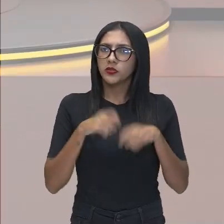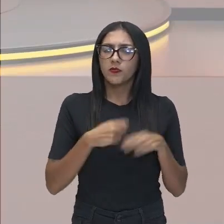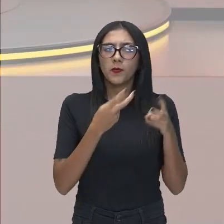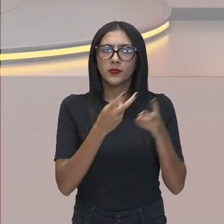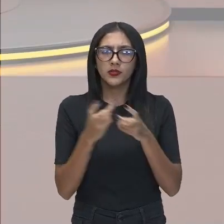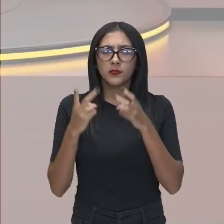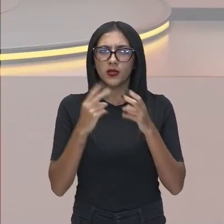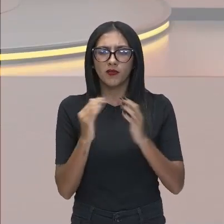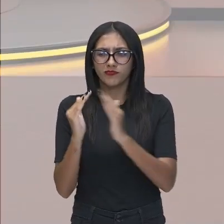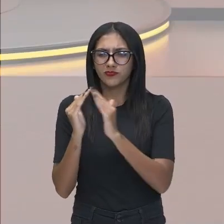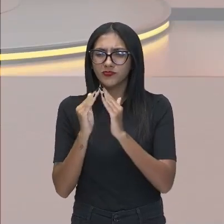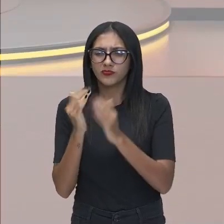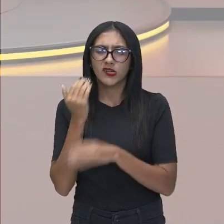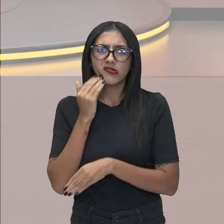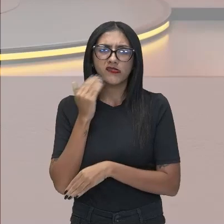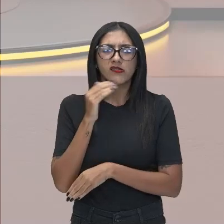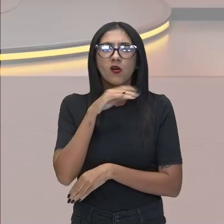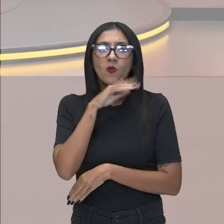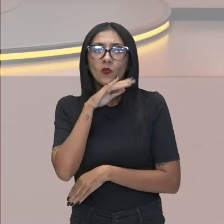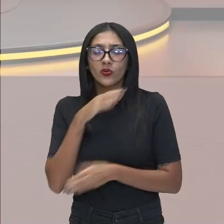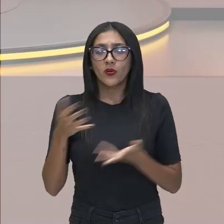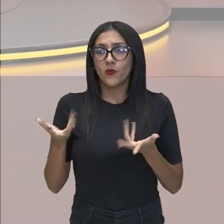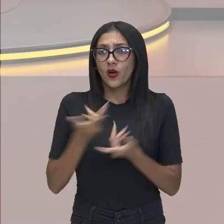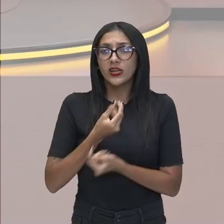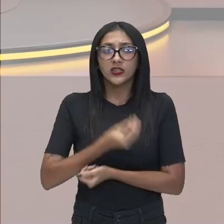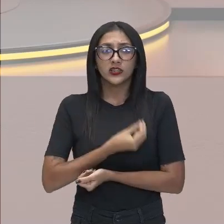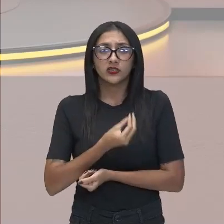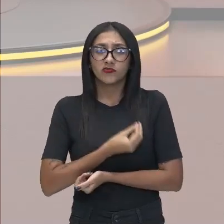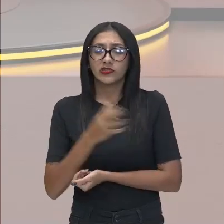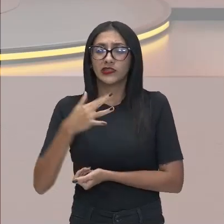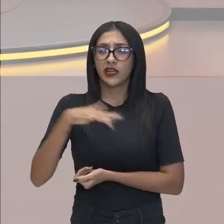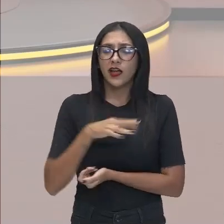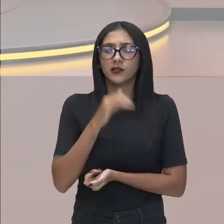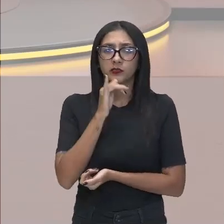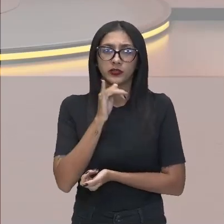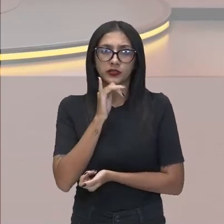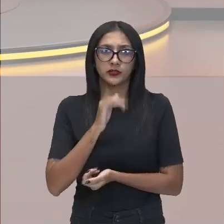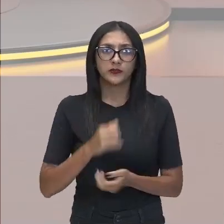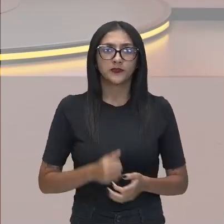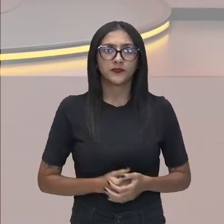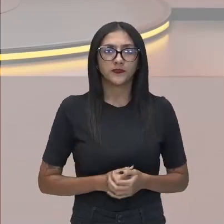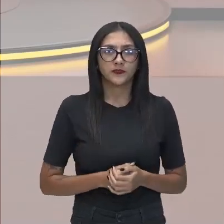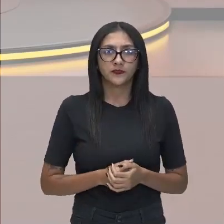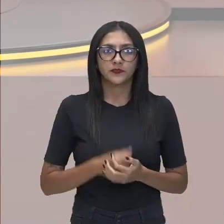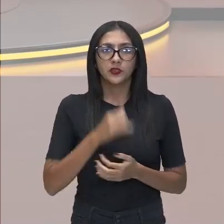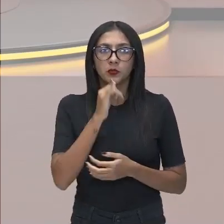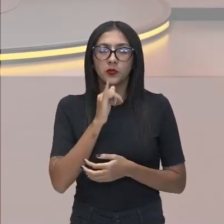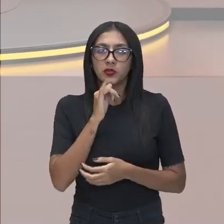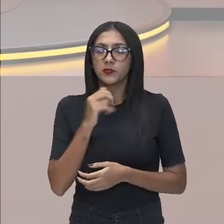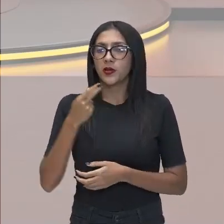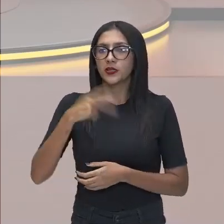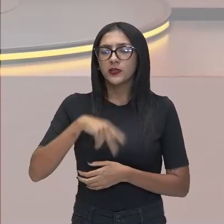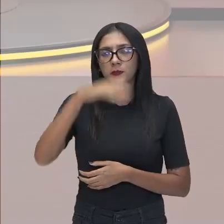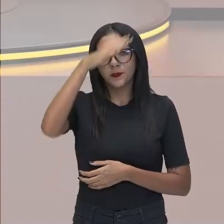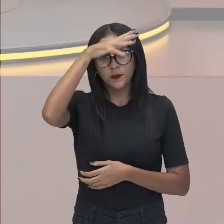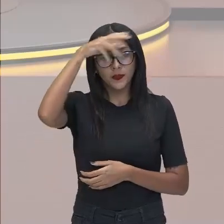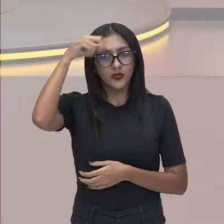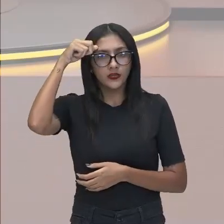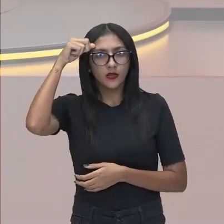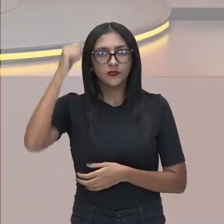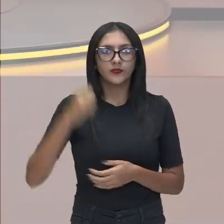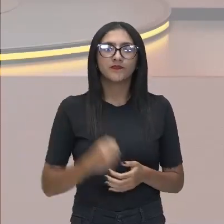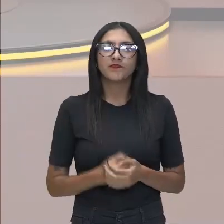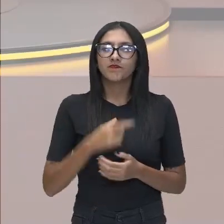vida em algumas áreas periféricas. Por exemplo, nós podemos citar na cidade de Manaus, onde a gente vai